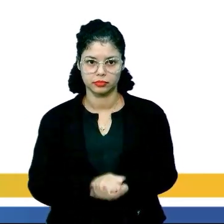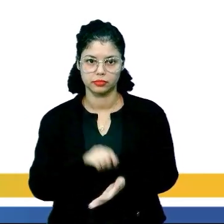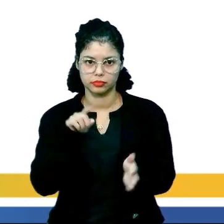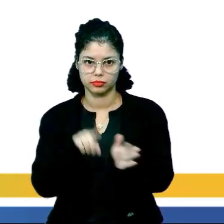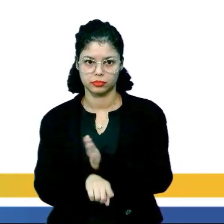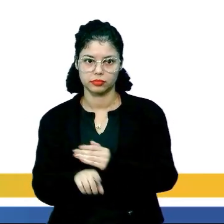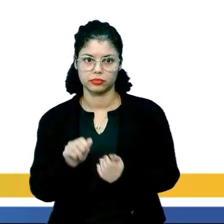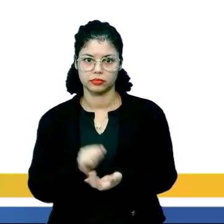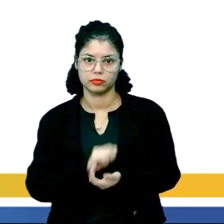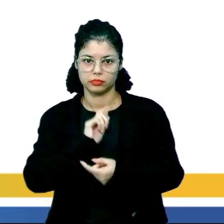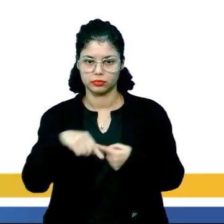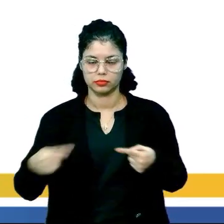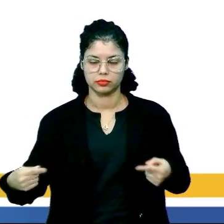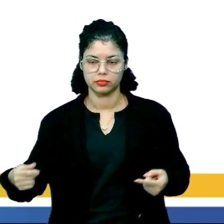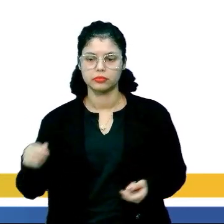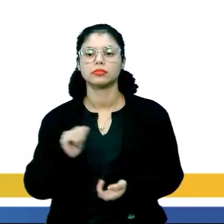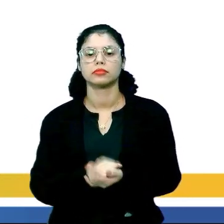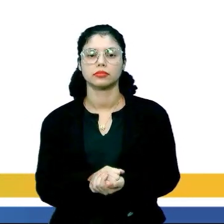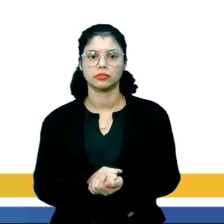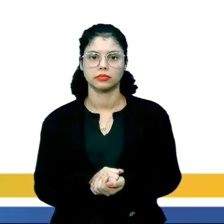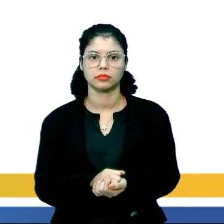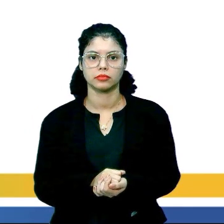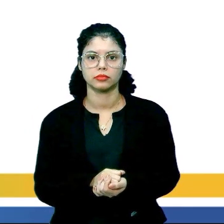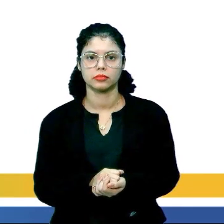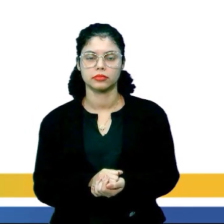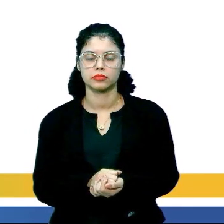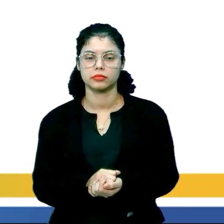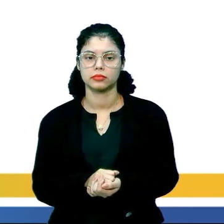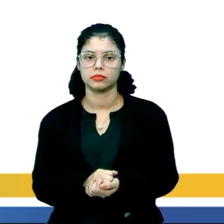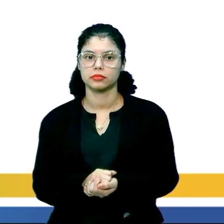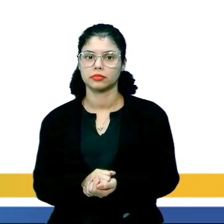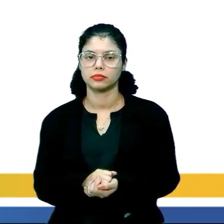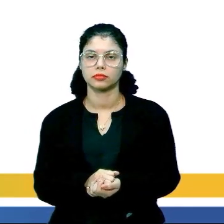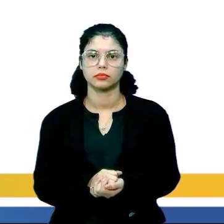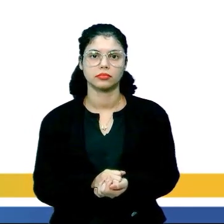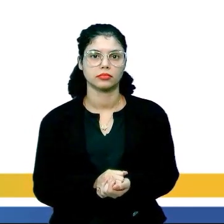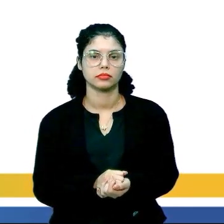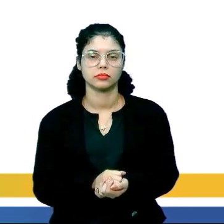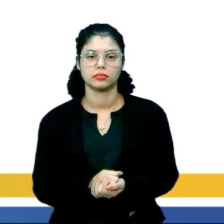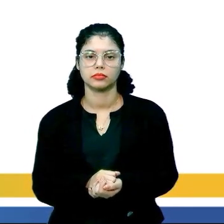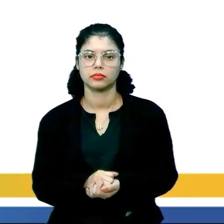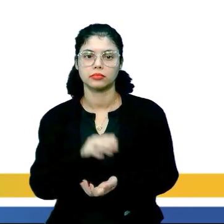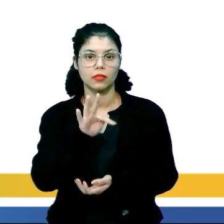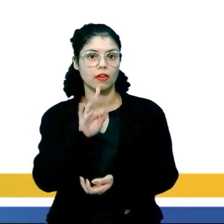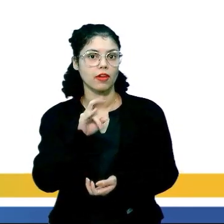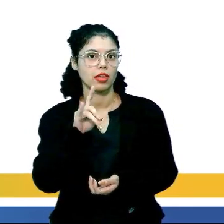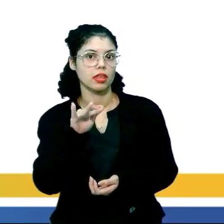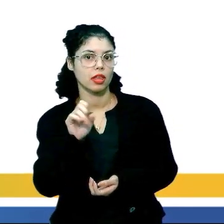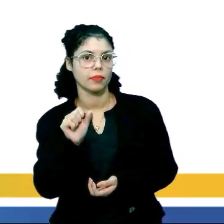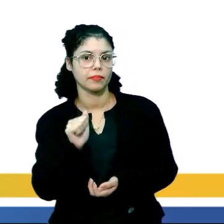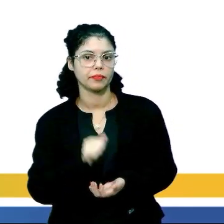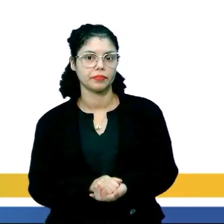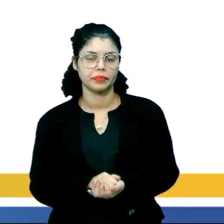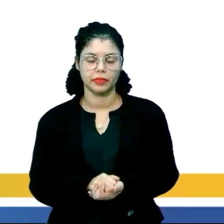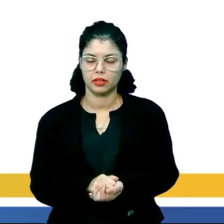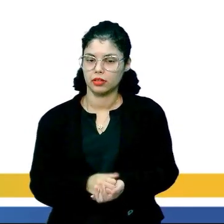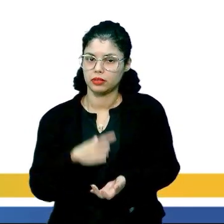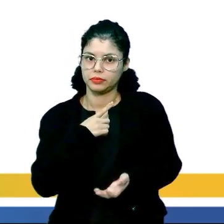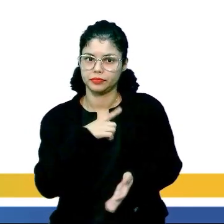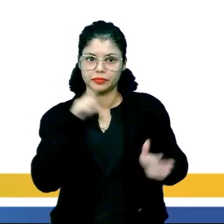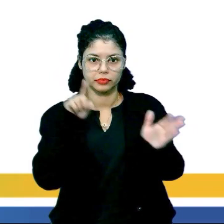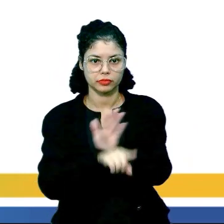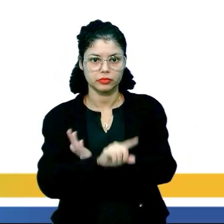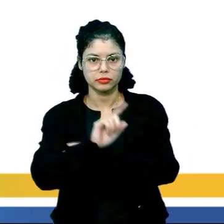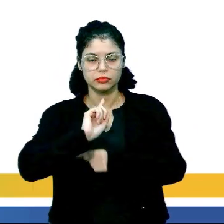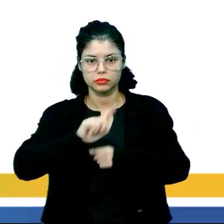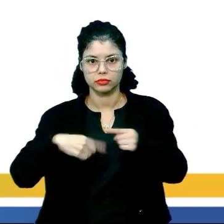questão do nosso material didático, aquele material do sistema Farias Brito de ensino, que nós